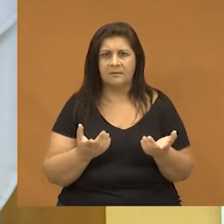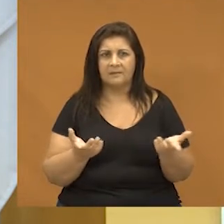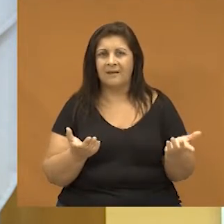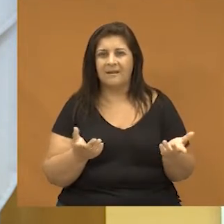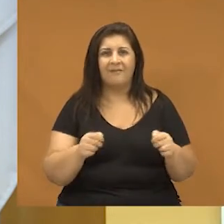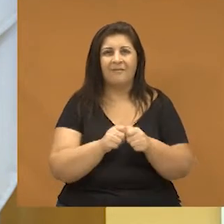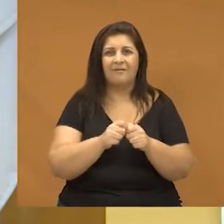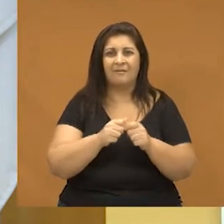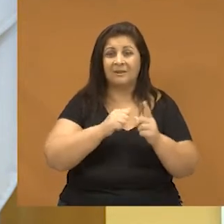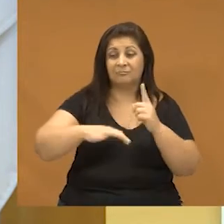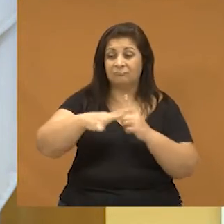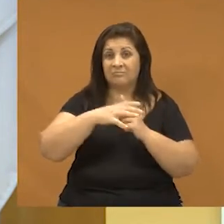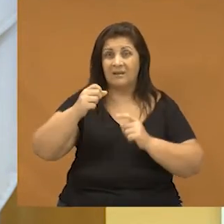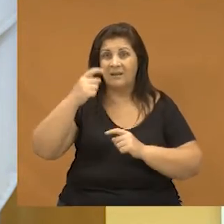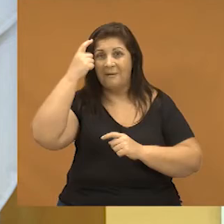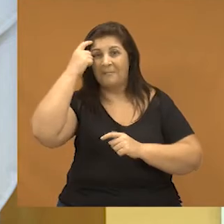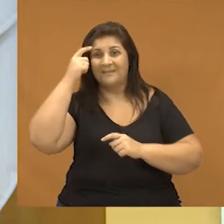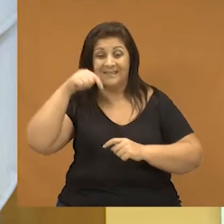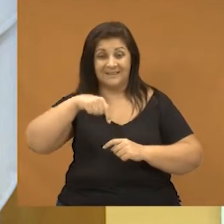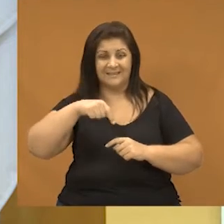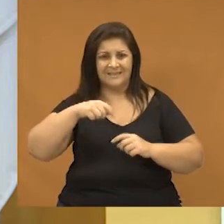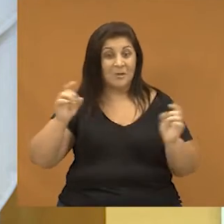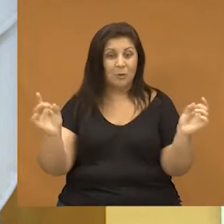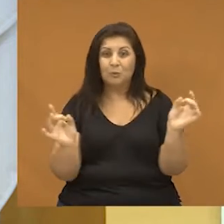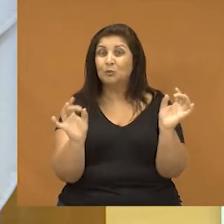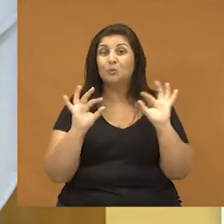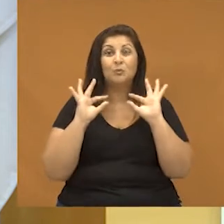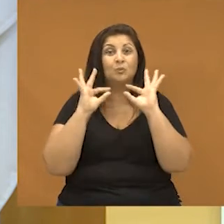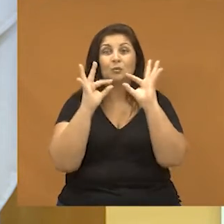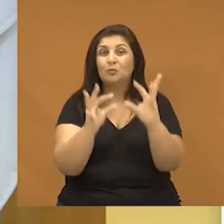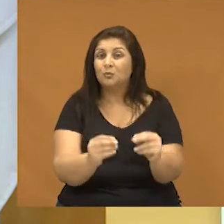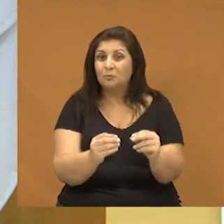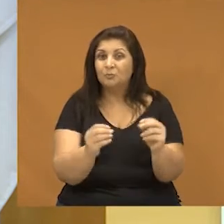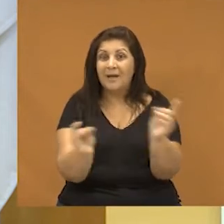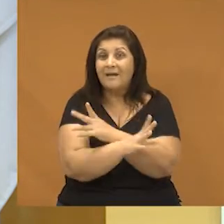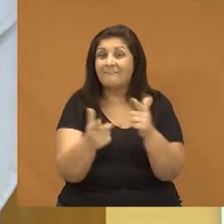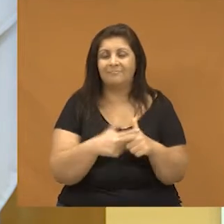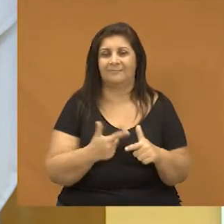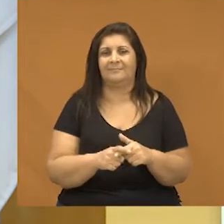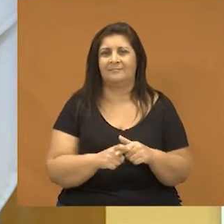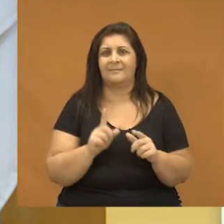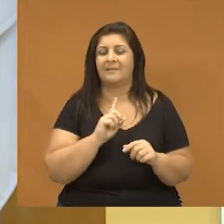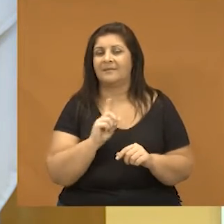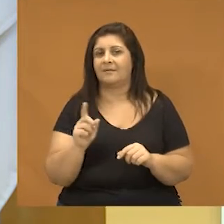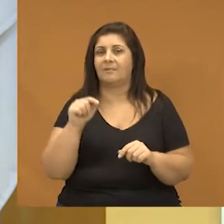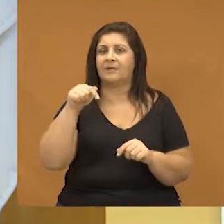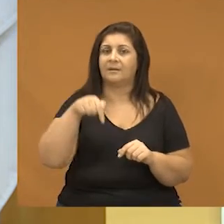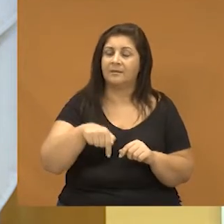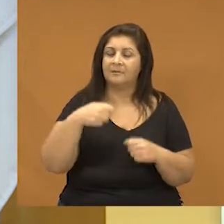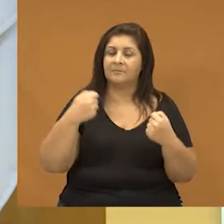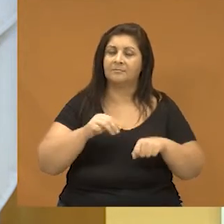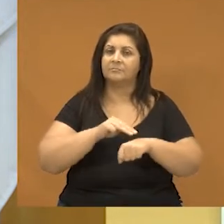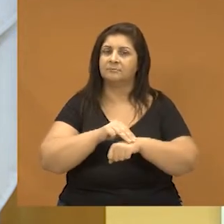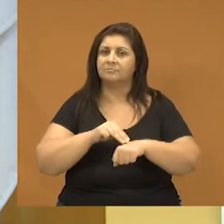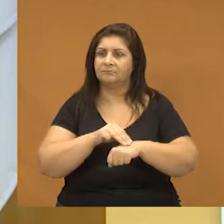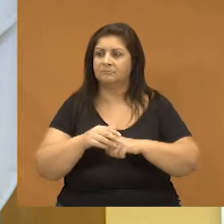imaginário da sociedade que aqui nós temos a solução para tudo. Aqui, na verdade, a gente precisa debater, precisa, às